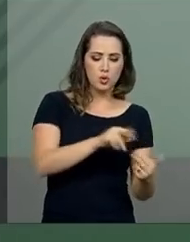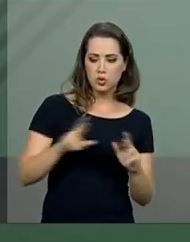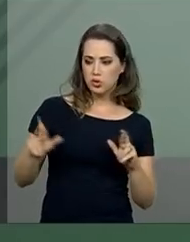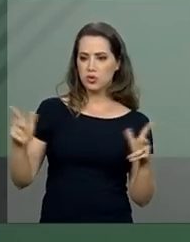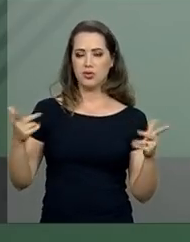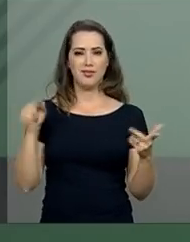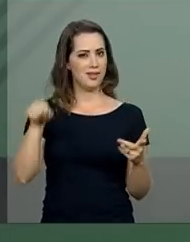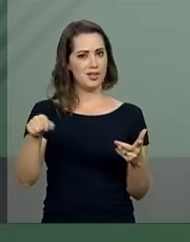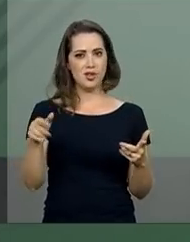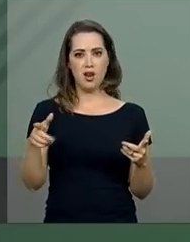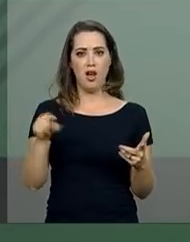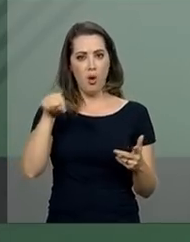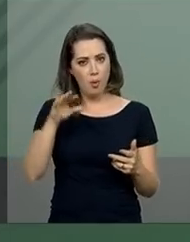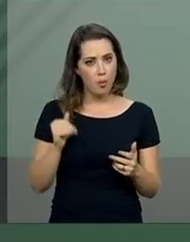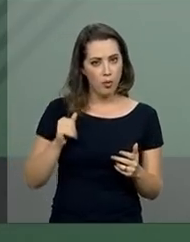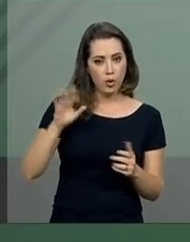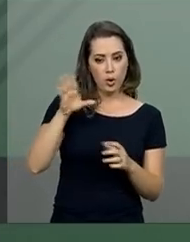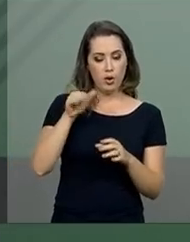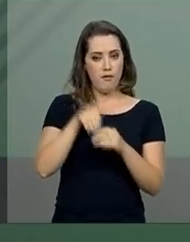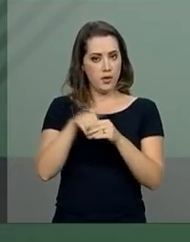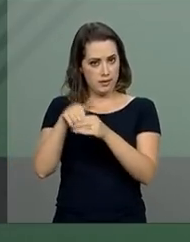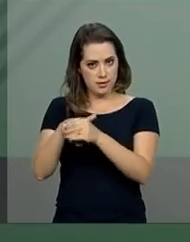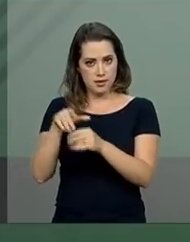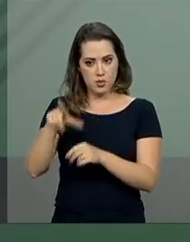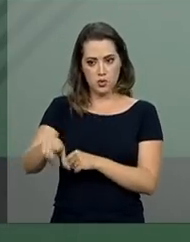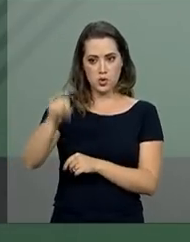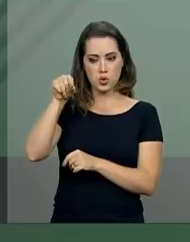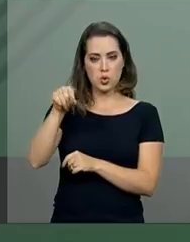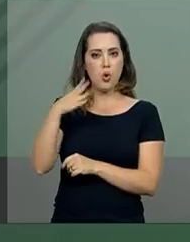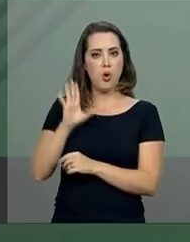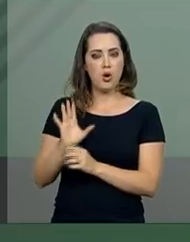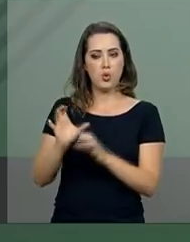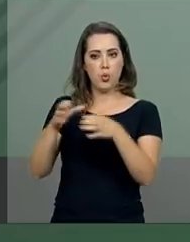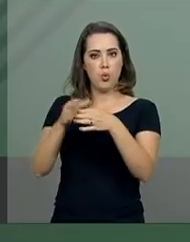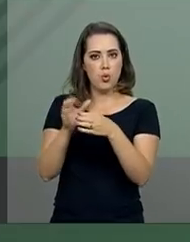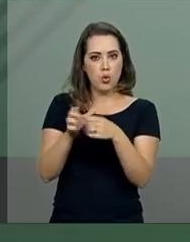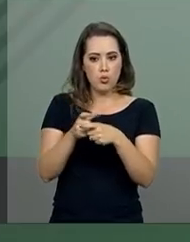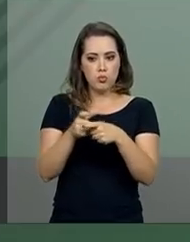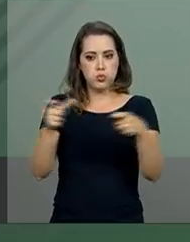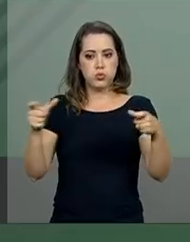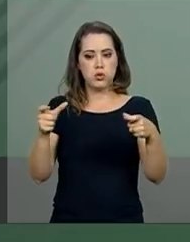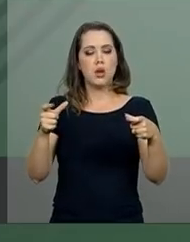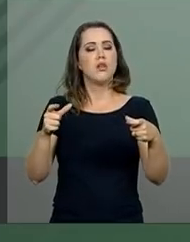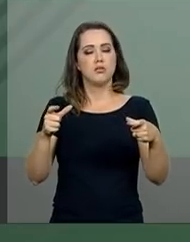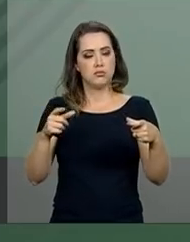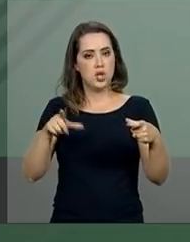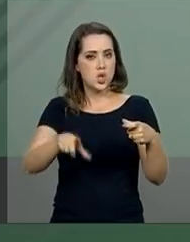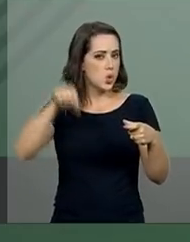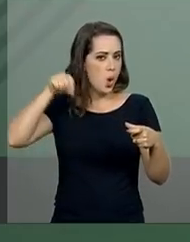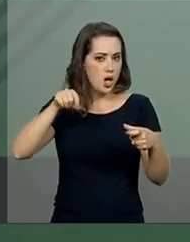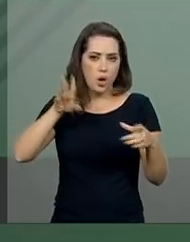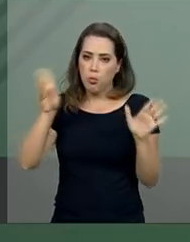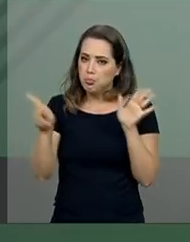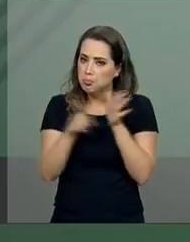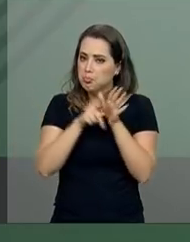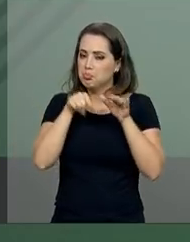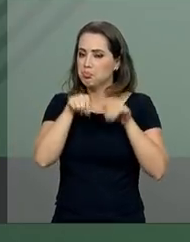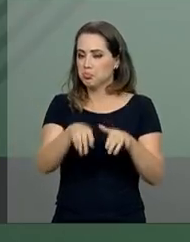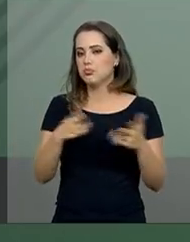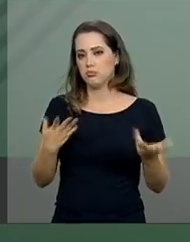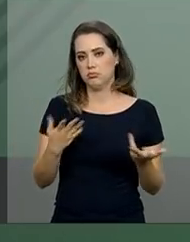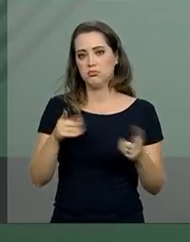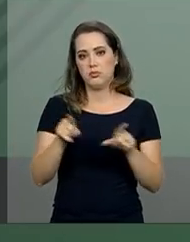decidido que que há a fazer respeitar a decisão da maioria dentro da constituição